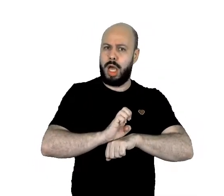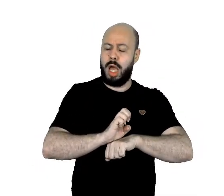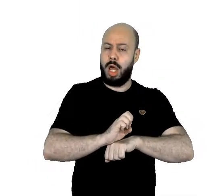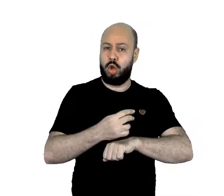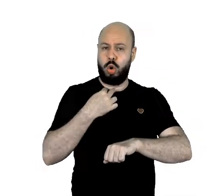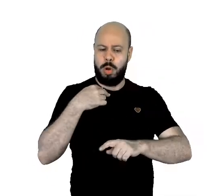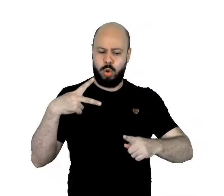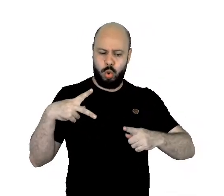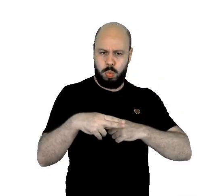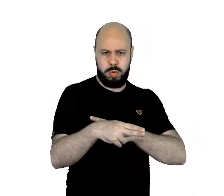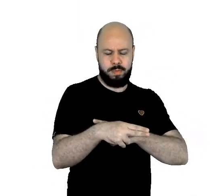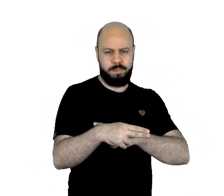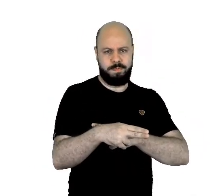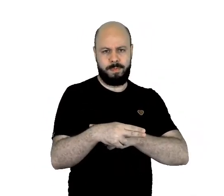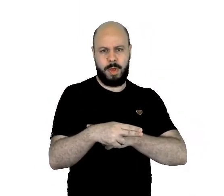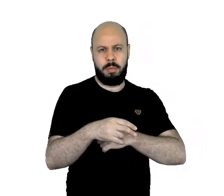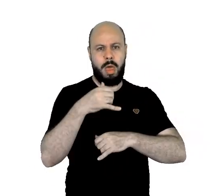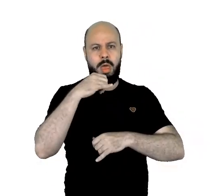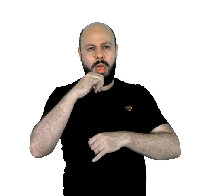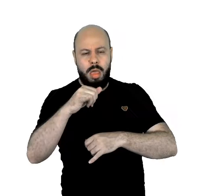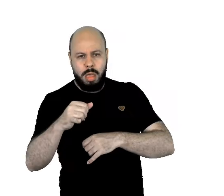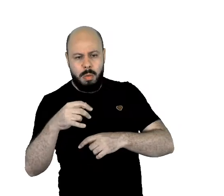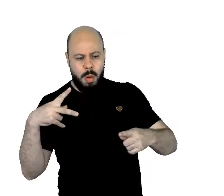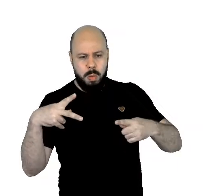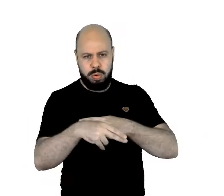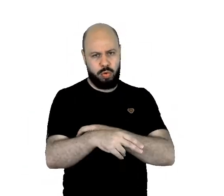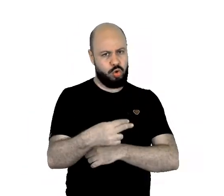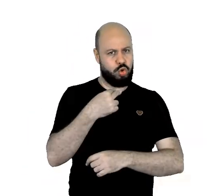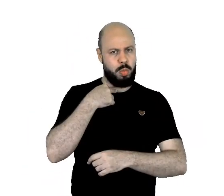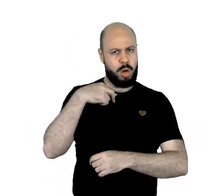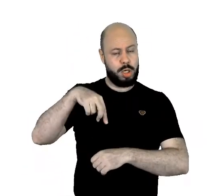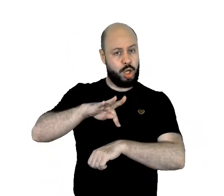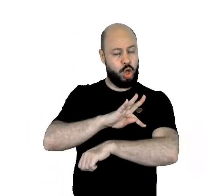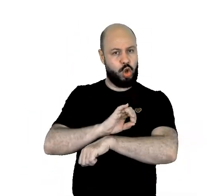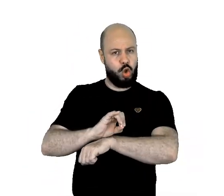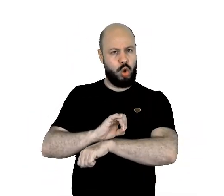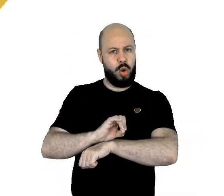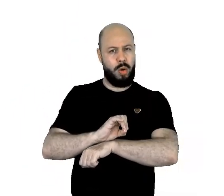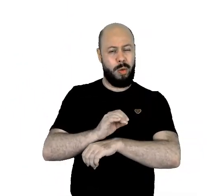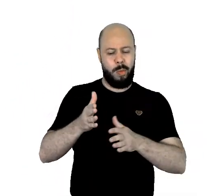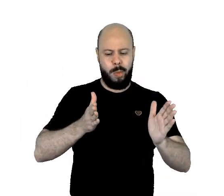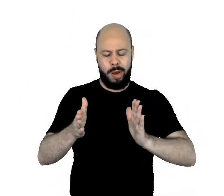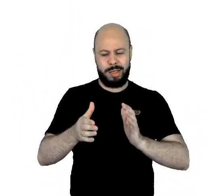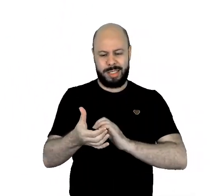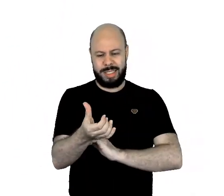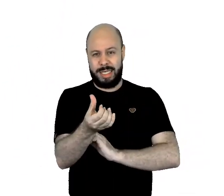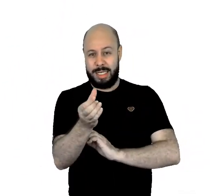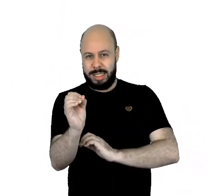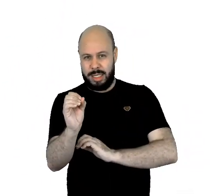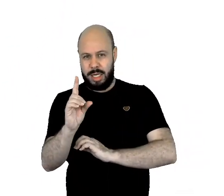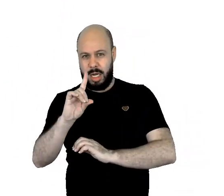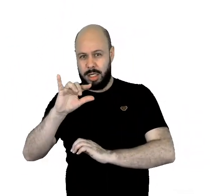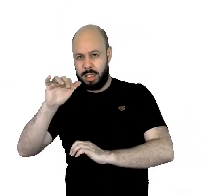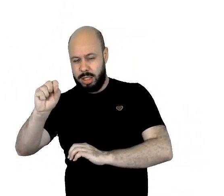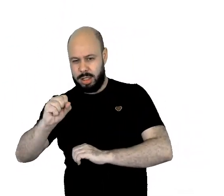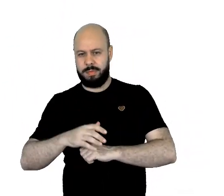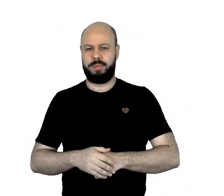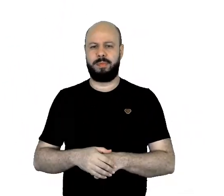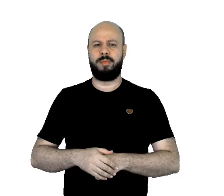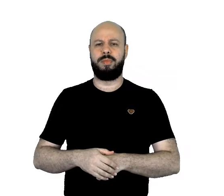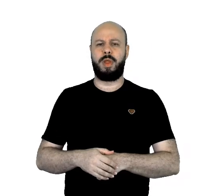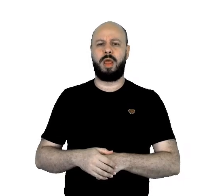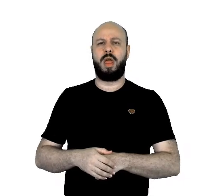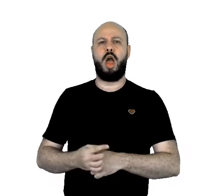cortes de água e energia elétrica no Tocantins por 60 dias. O assistente